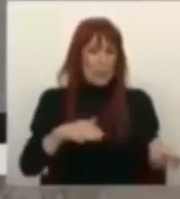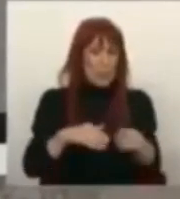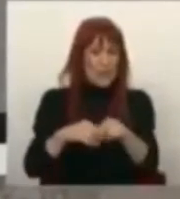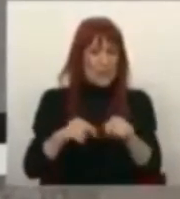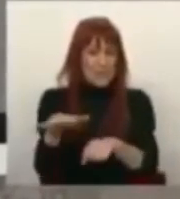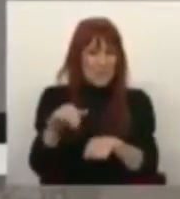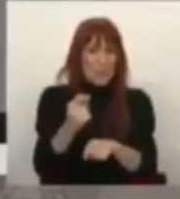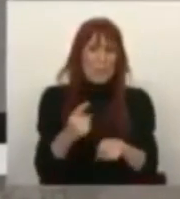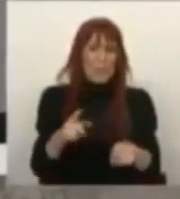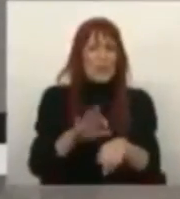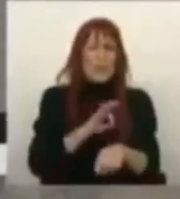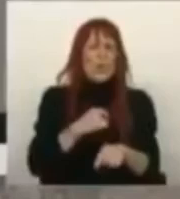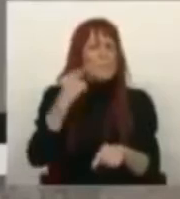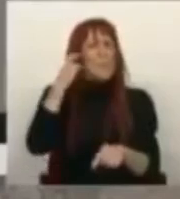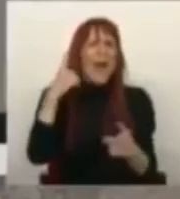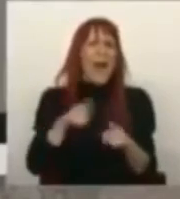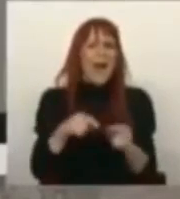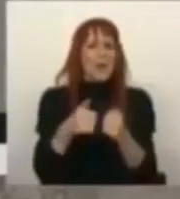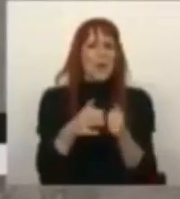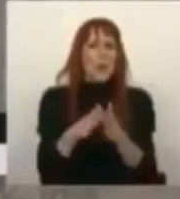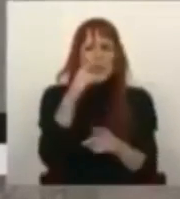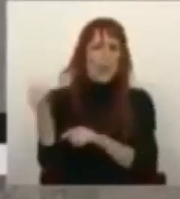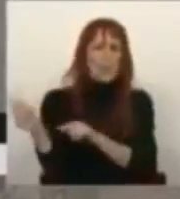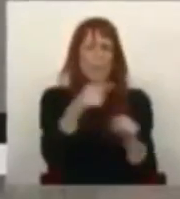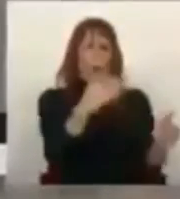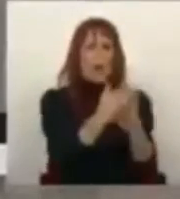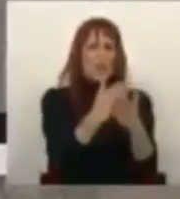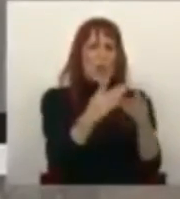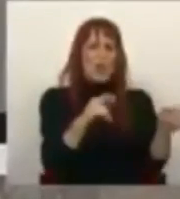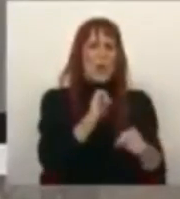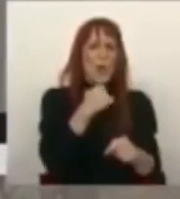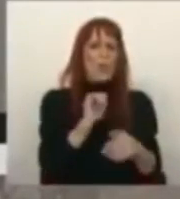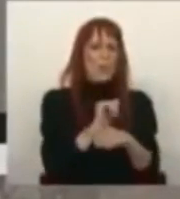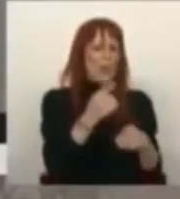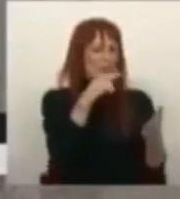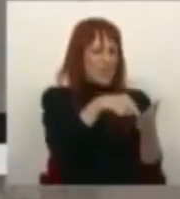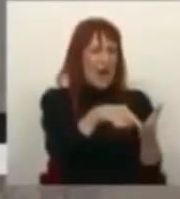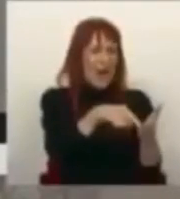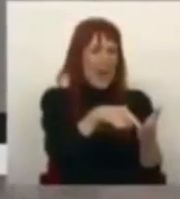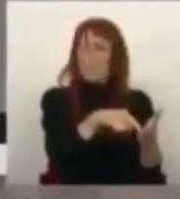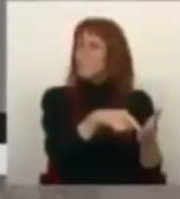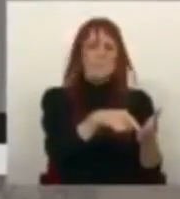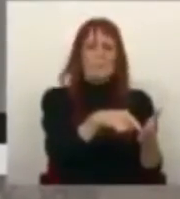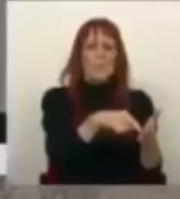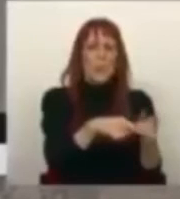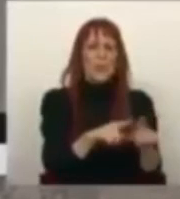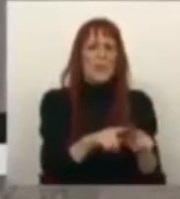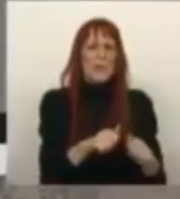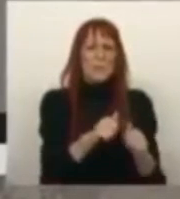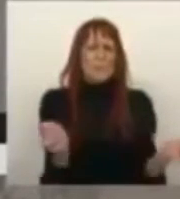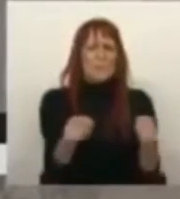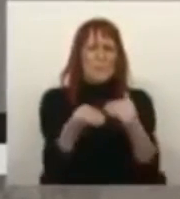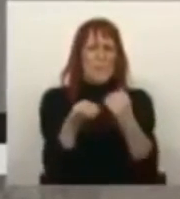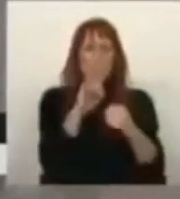situações só com os filhos resolveram que toda a gente tem que ia para a escola que o código postal indica isso não é que certamente não maneira de promover